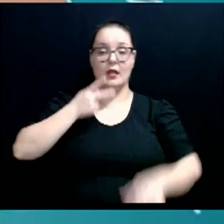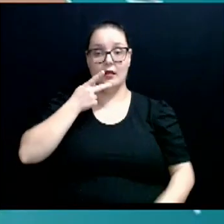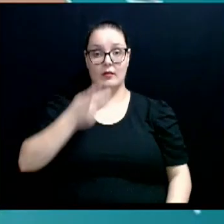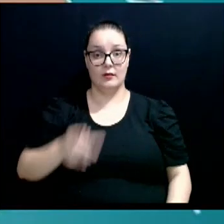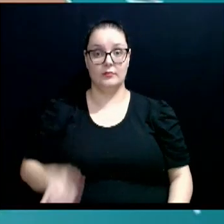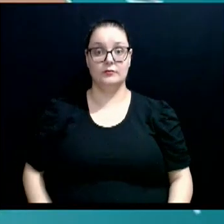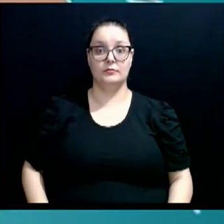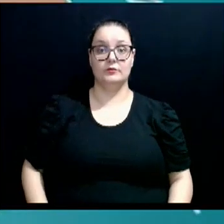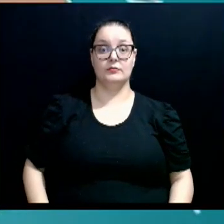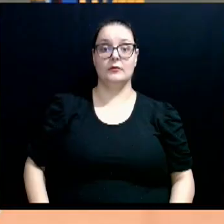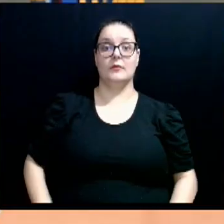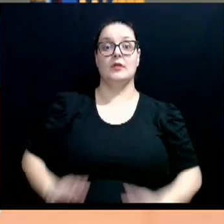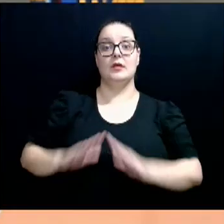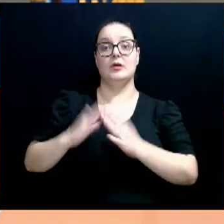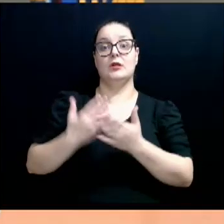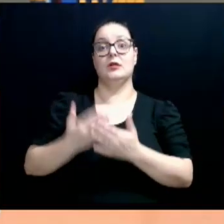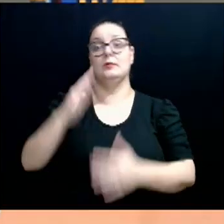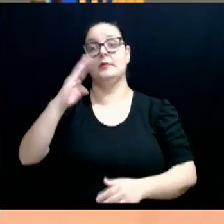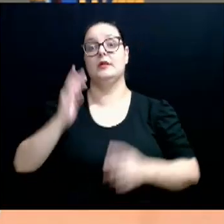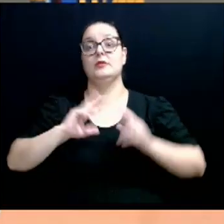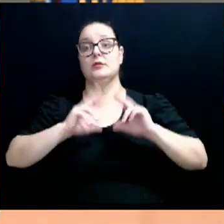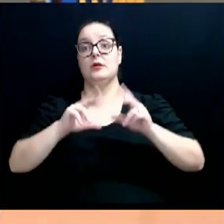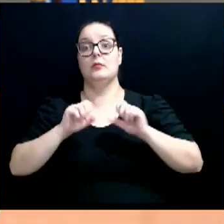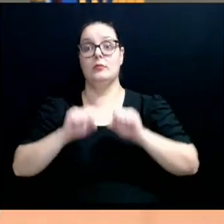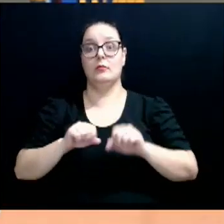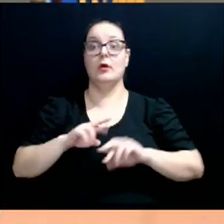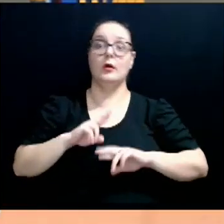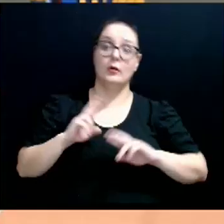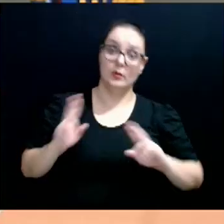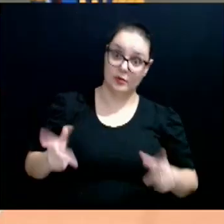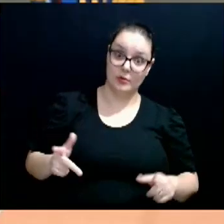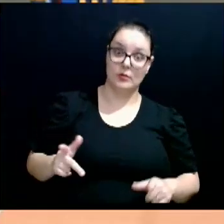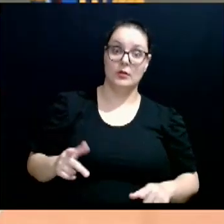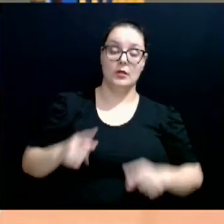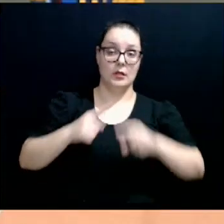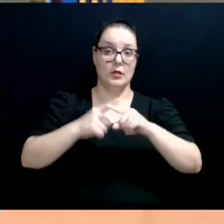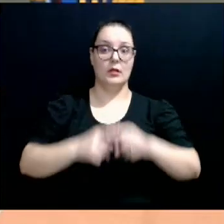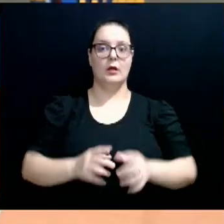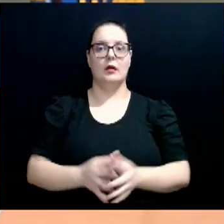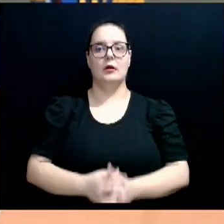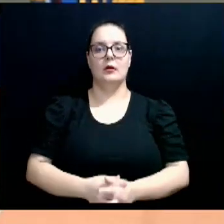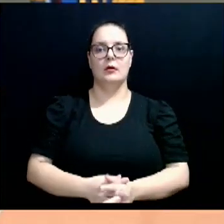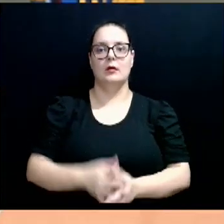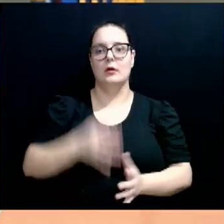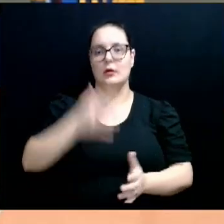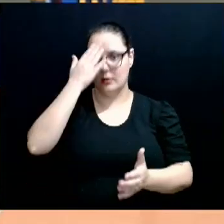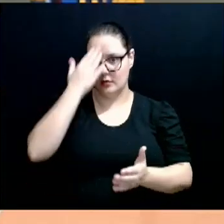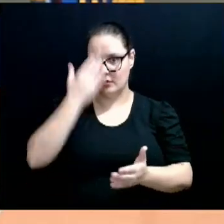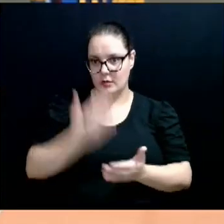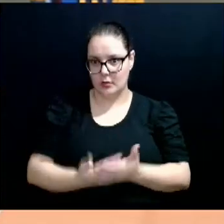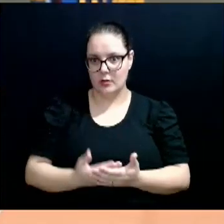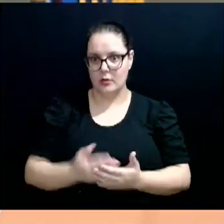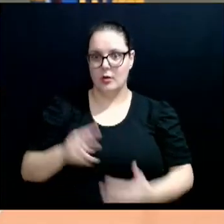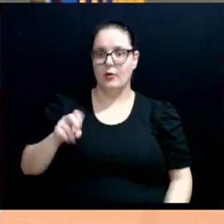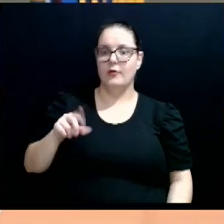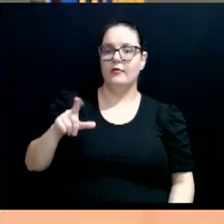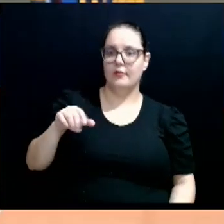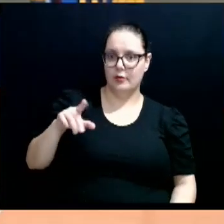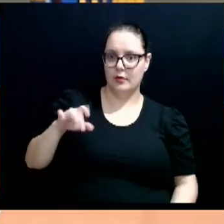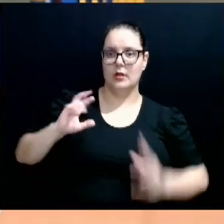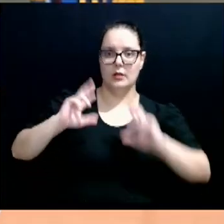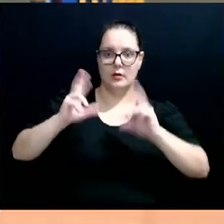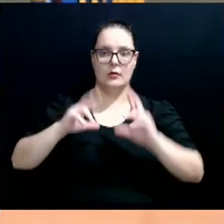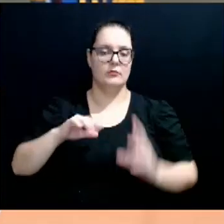de Vôlei pode ser um diferencial na competição. Eu acredito que o voleibol se tornou muito globalizado hoje em dia, né?